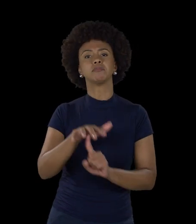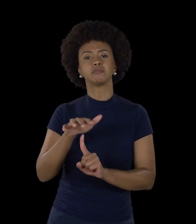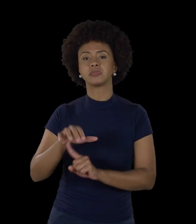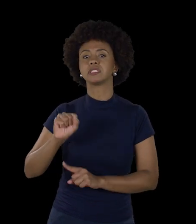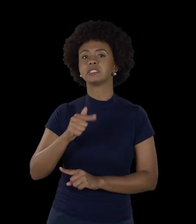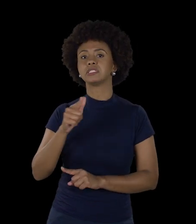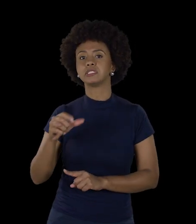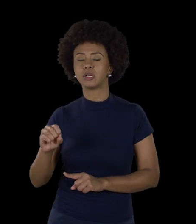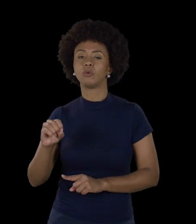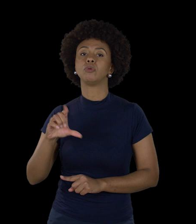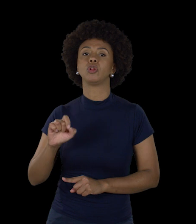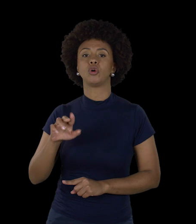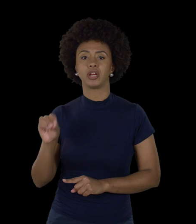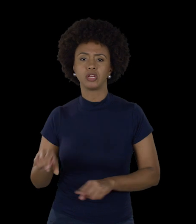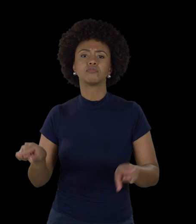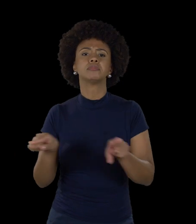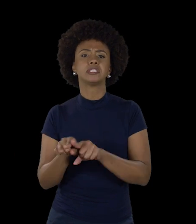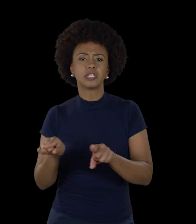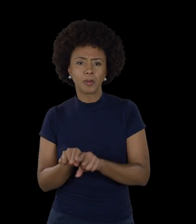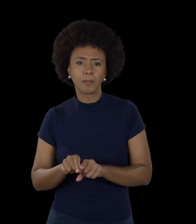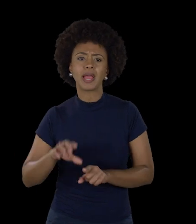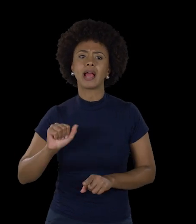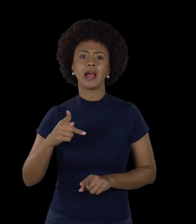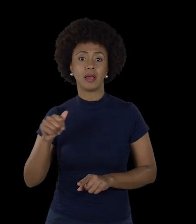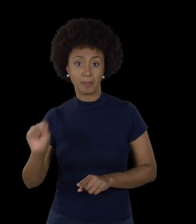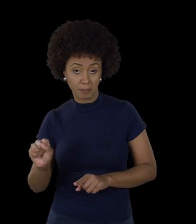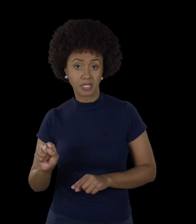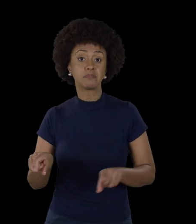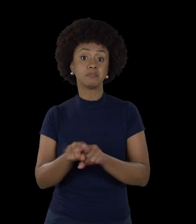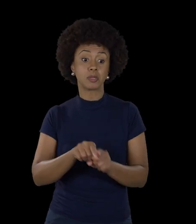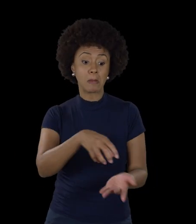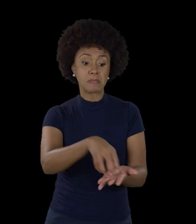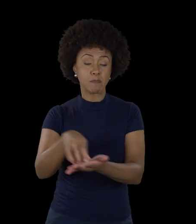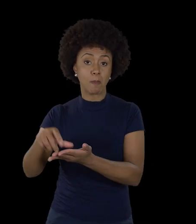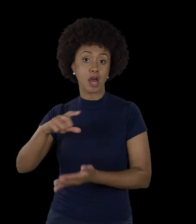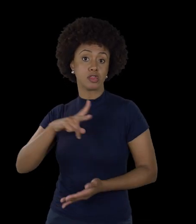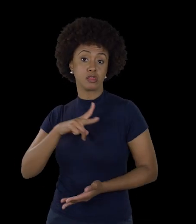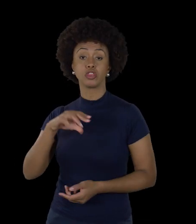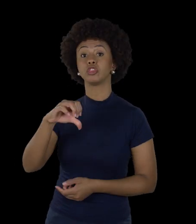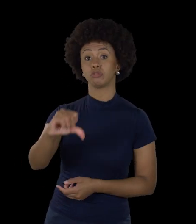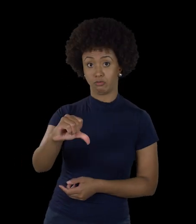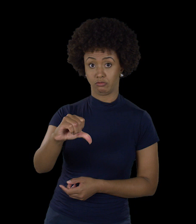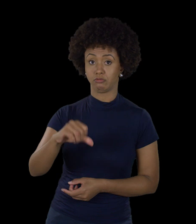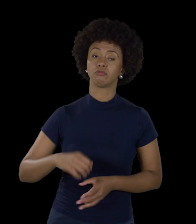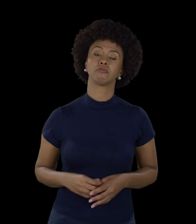Lourenço, a APA dos Goiapabu-Açu e 9 reservas particulares de patrimônio